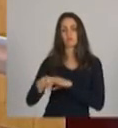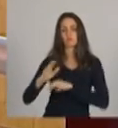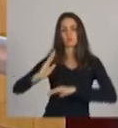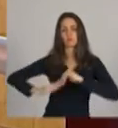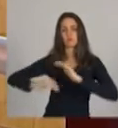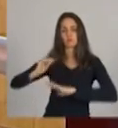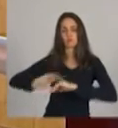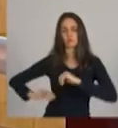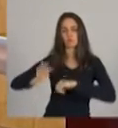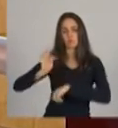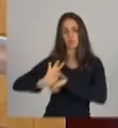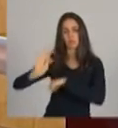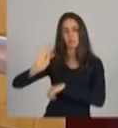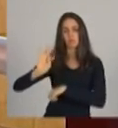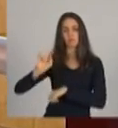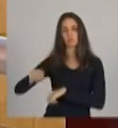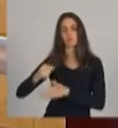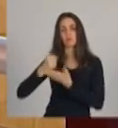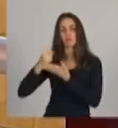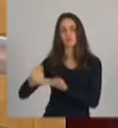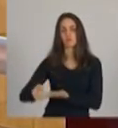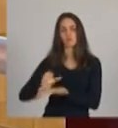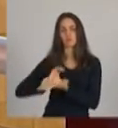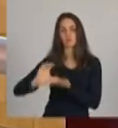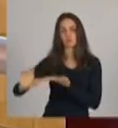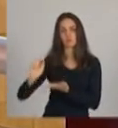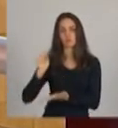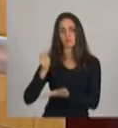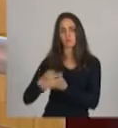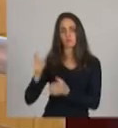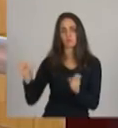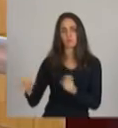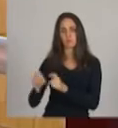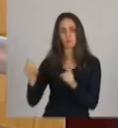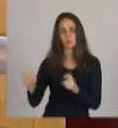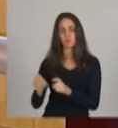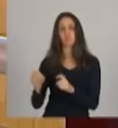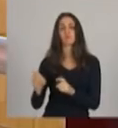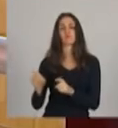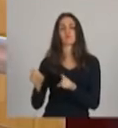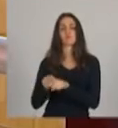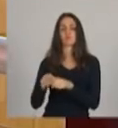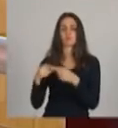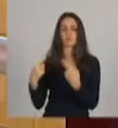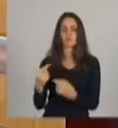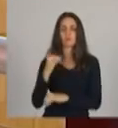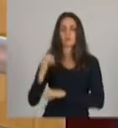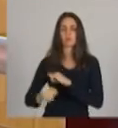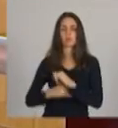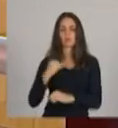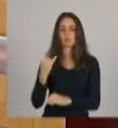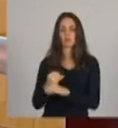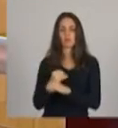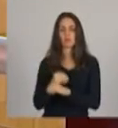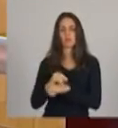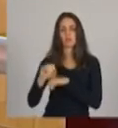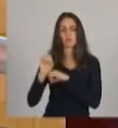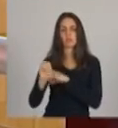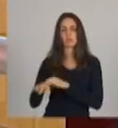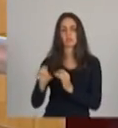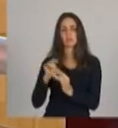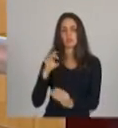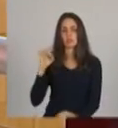educação profissional de nível técnico ajuda de custo para compra de computador e custeio de internet para o ensino